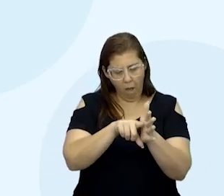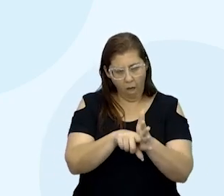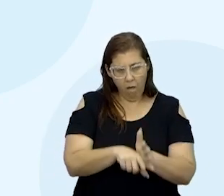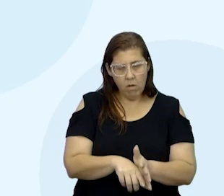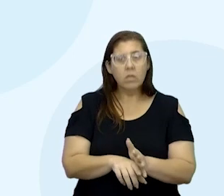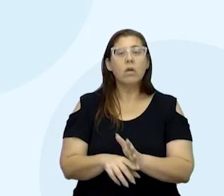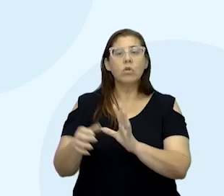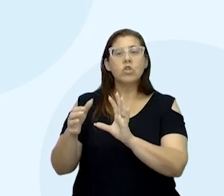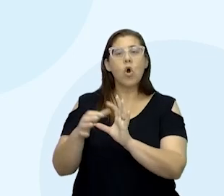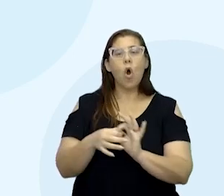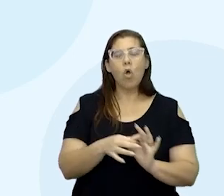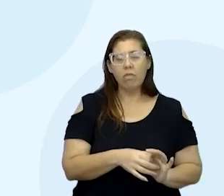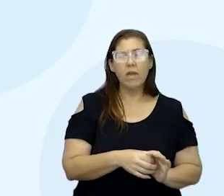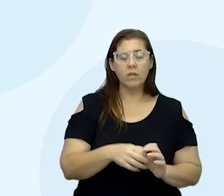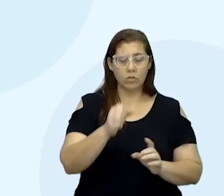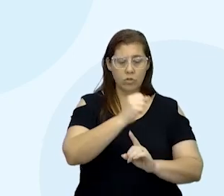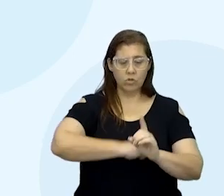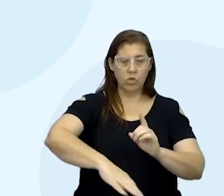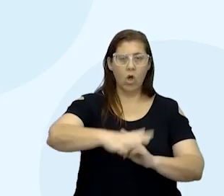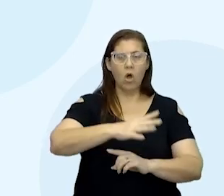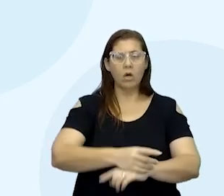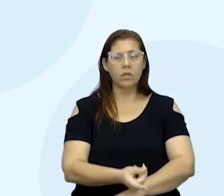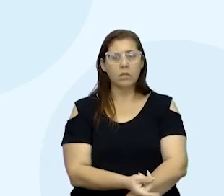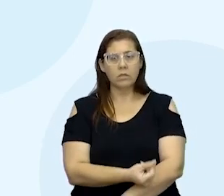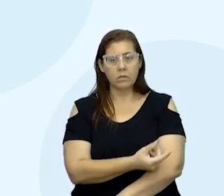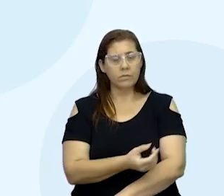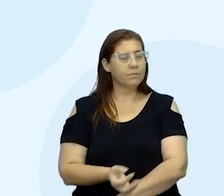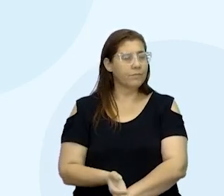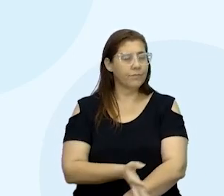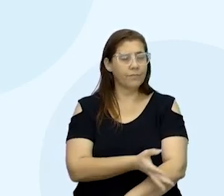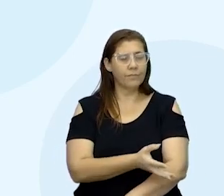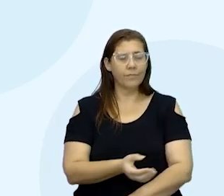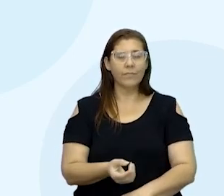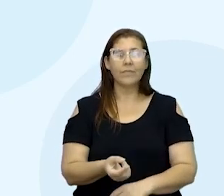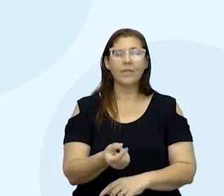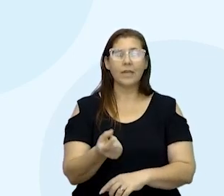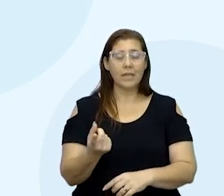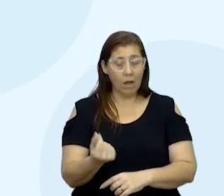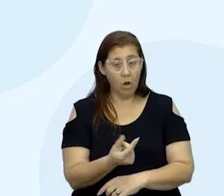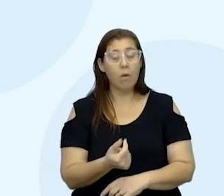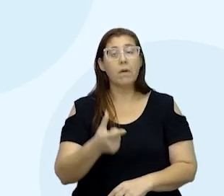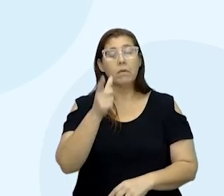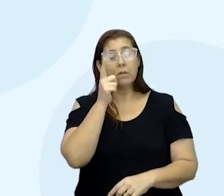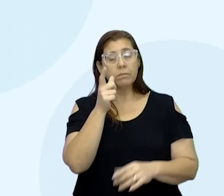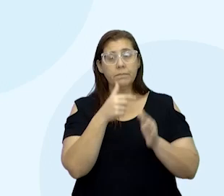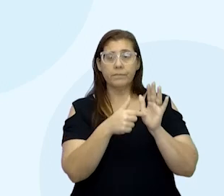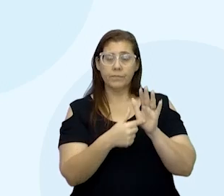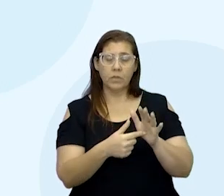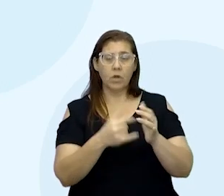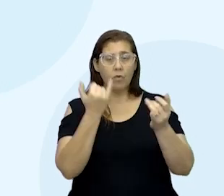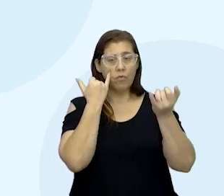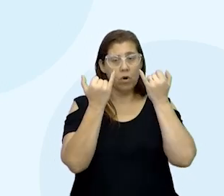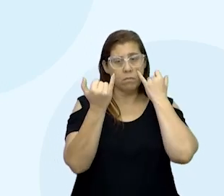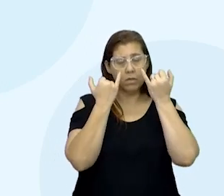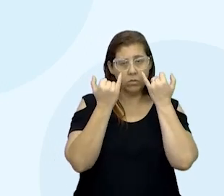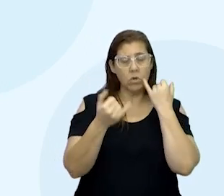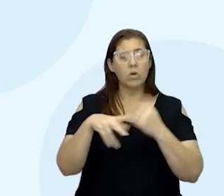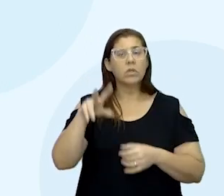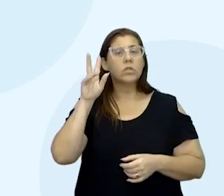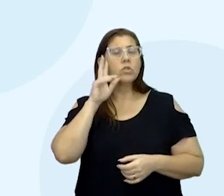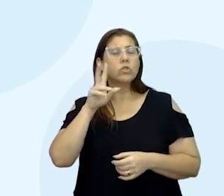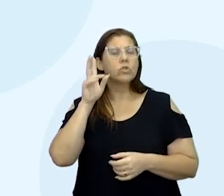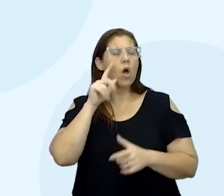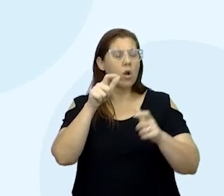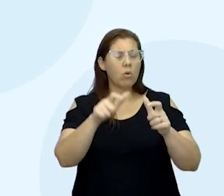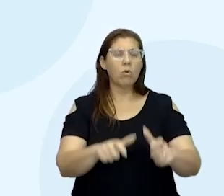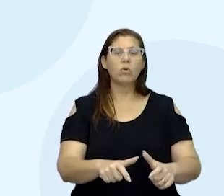contexto socioeconômico. E a pesquisa deve contemplar dados demográficos, histórico de